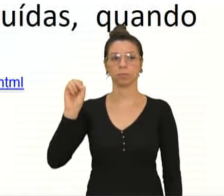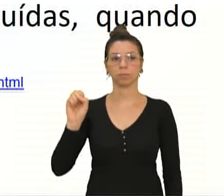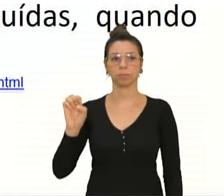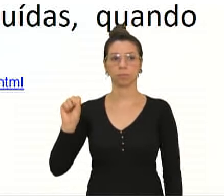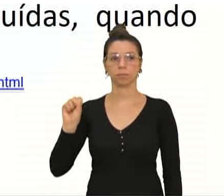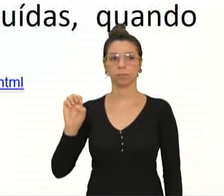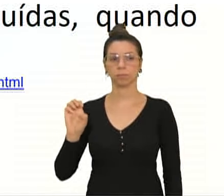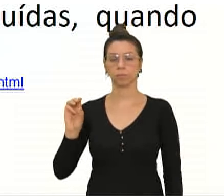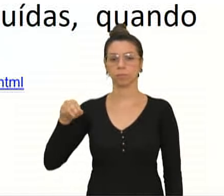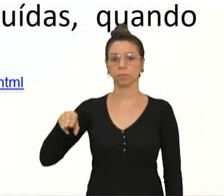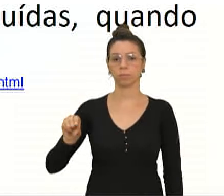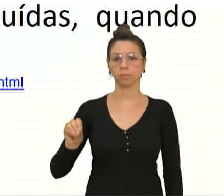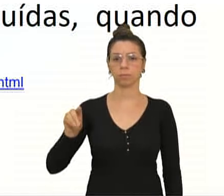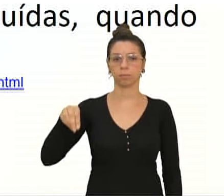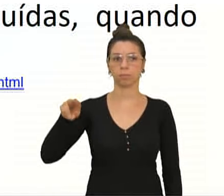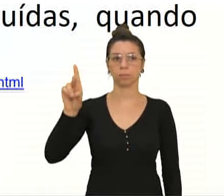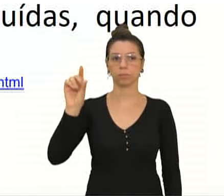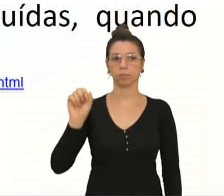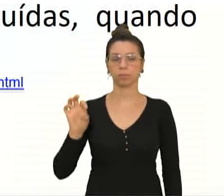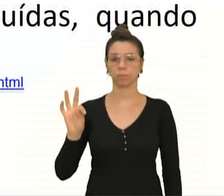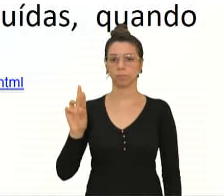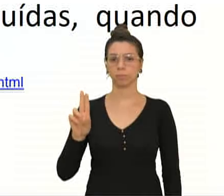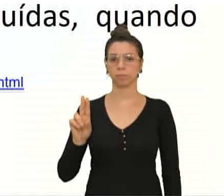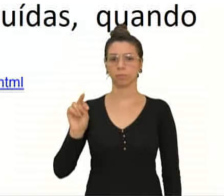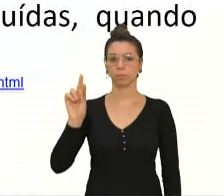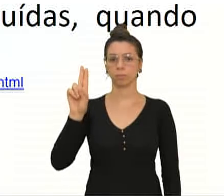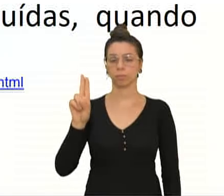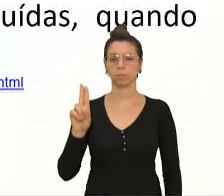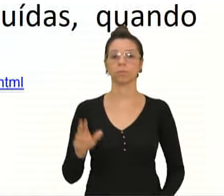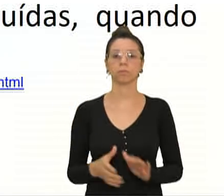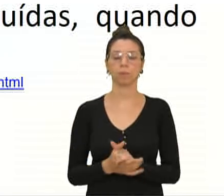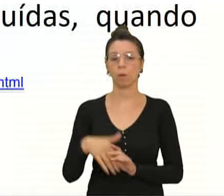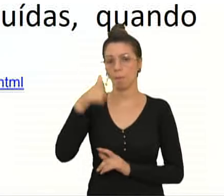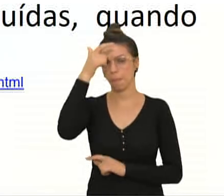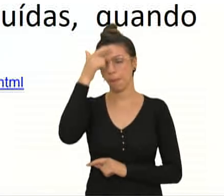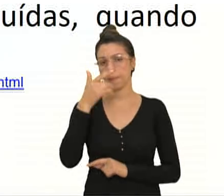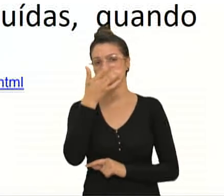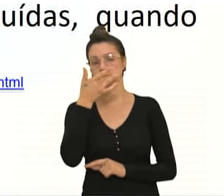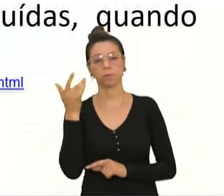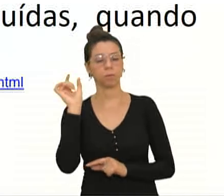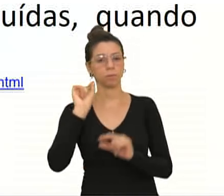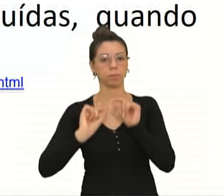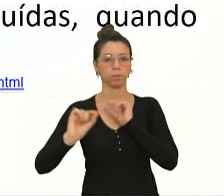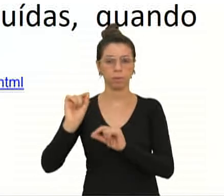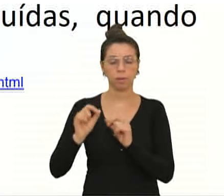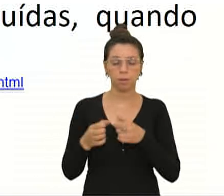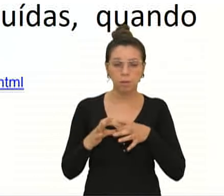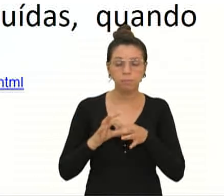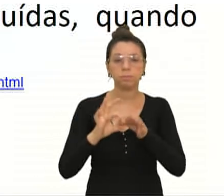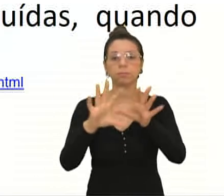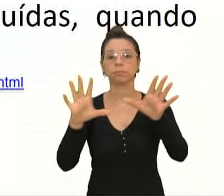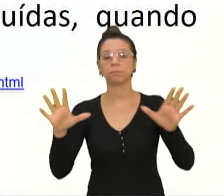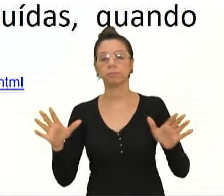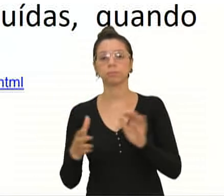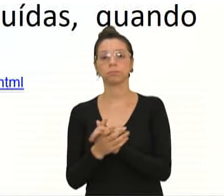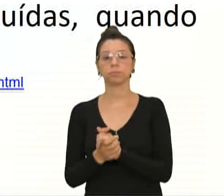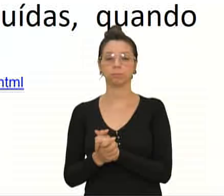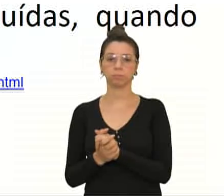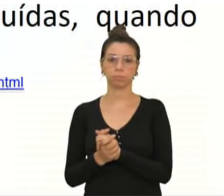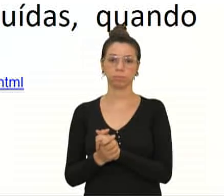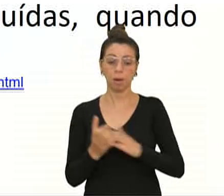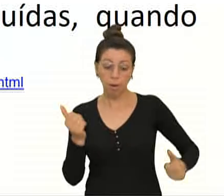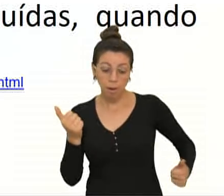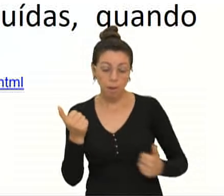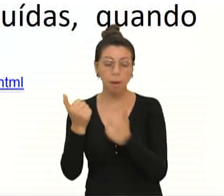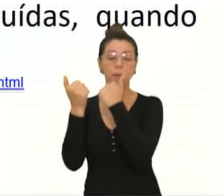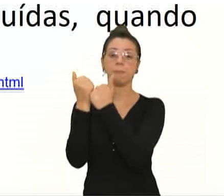seguinte: uma pessoa com Ubuntu está aberta e disponível para as outras, apoia as outras, não se